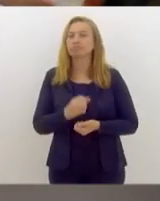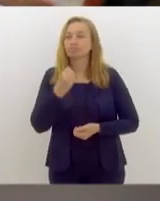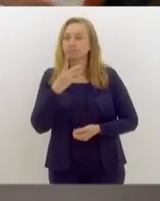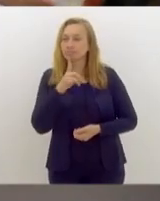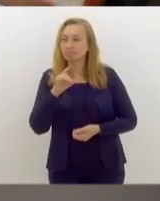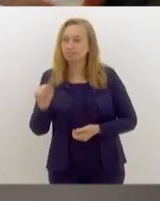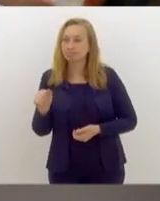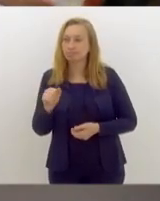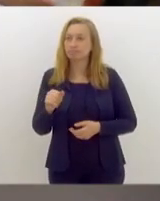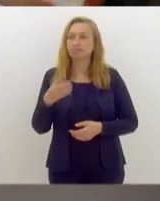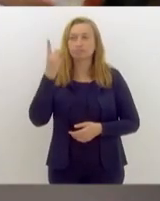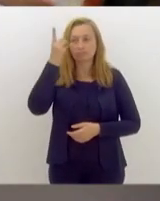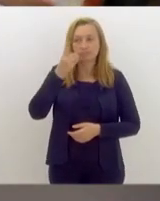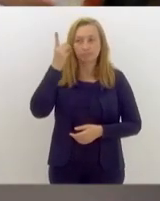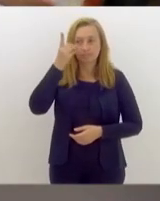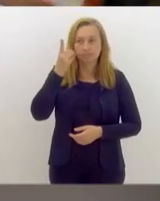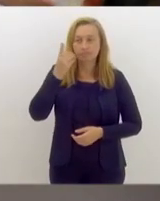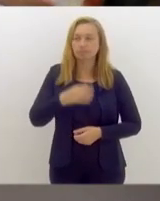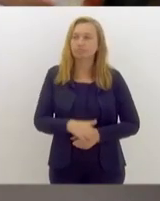as deputadas,